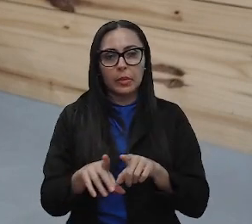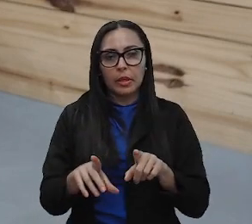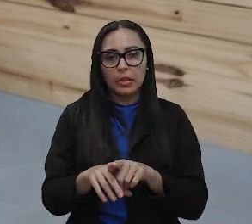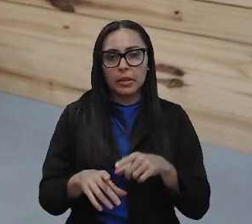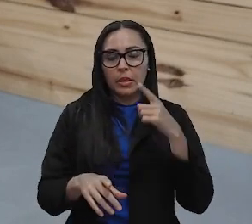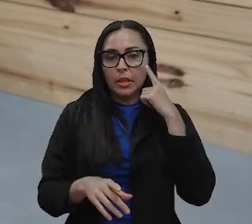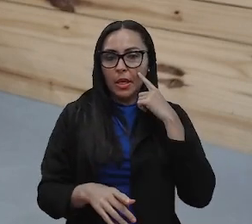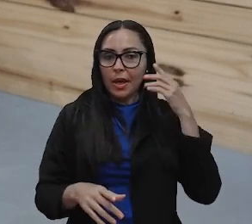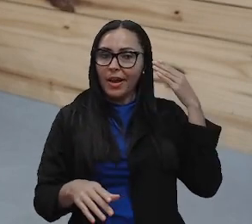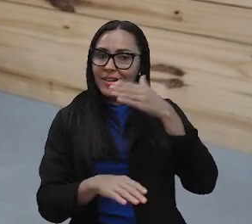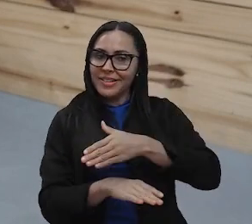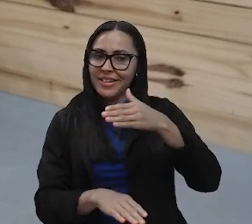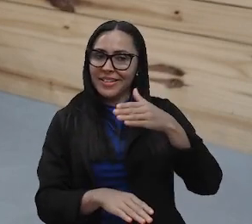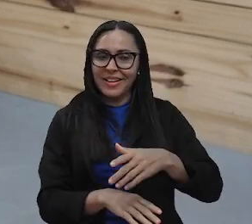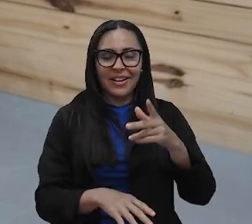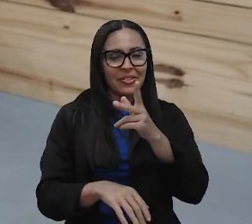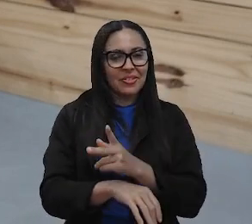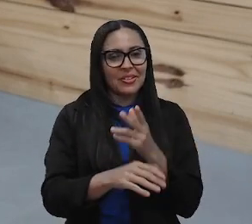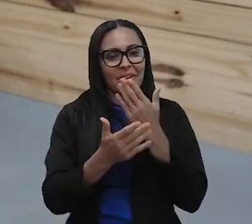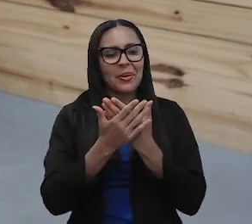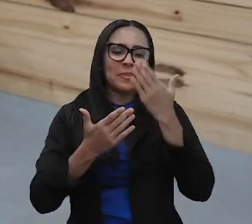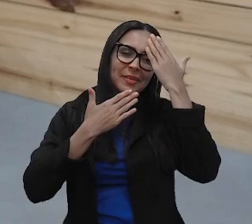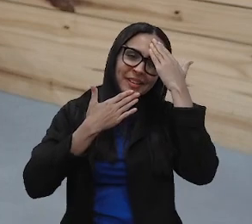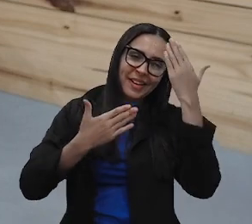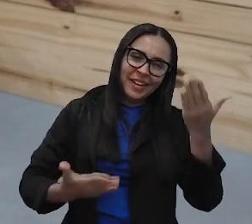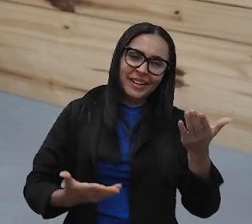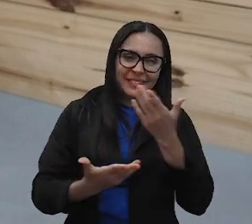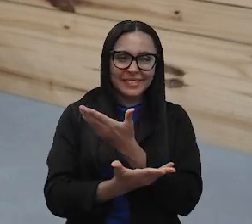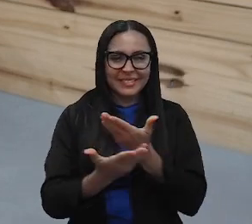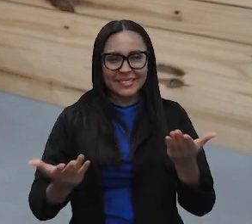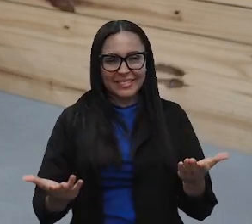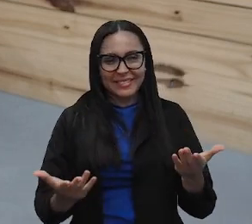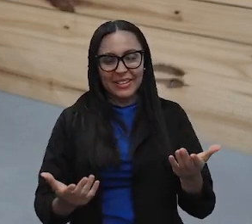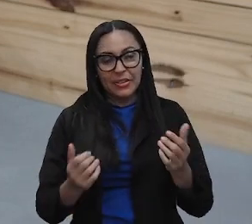e acessar essa videoaula. Muito obrigada por vocês terem